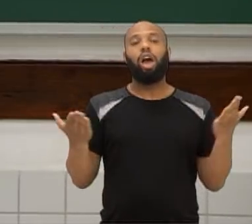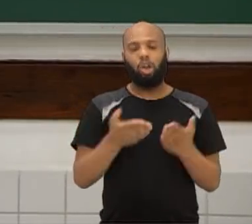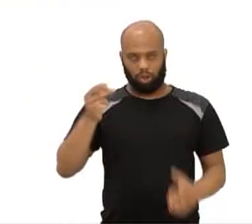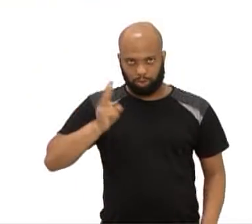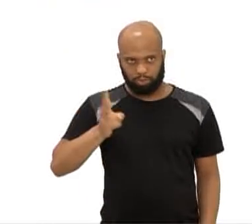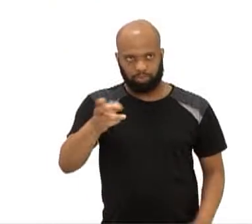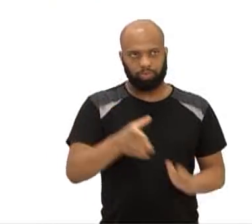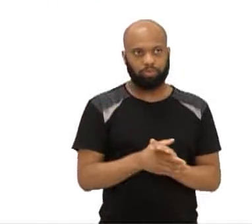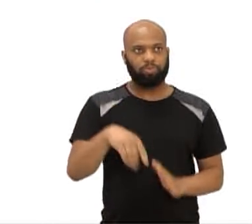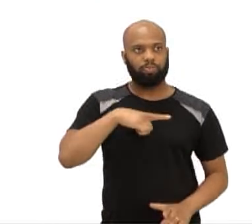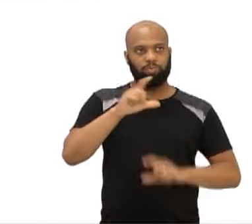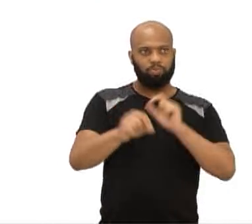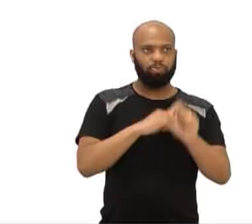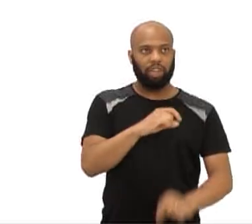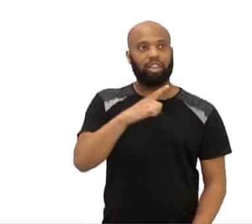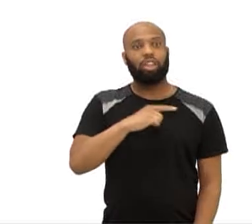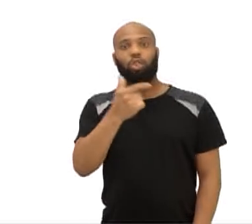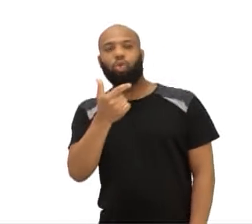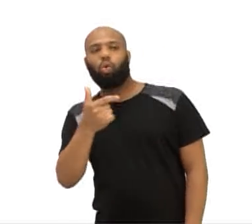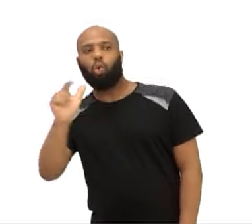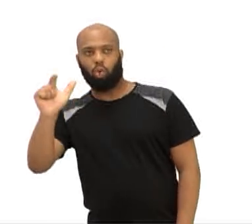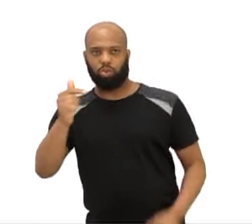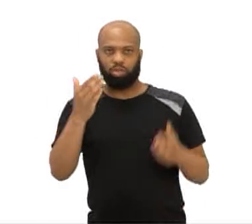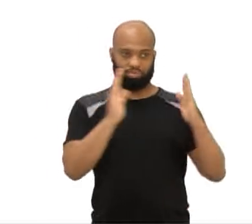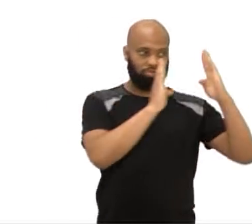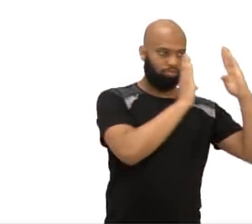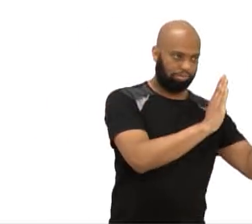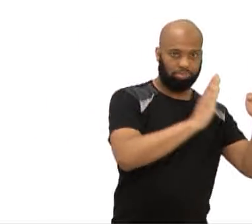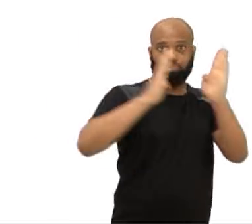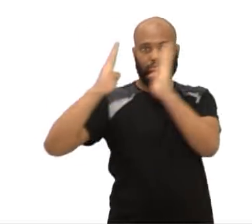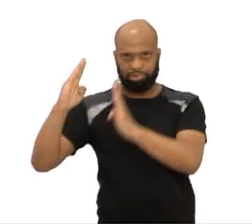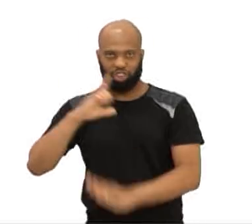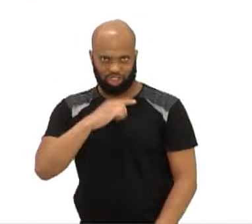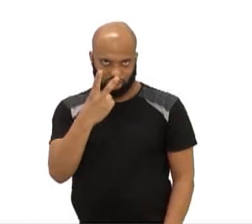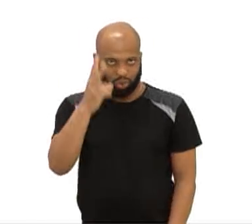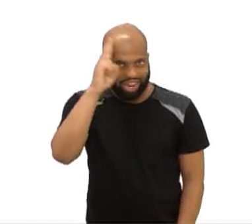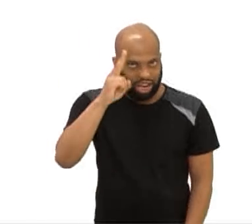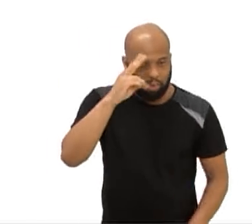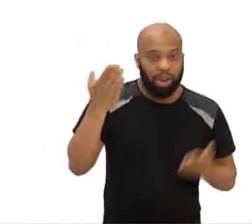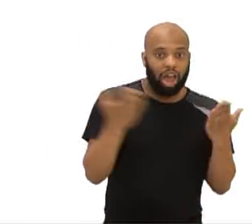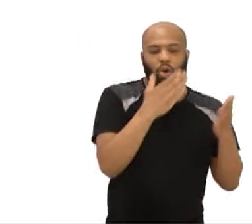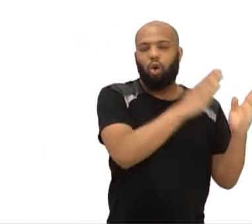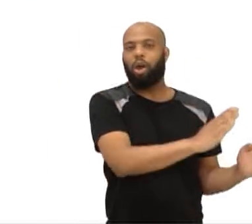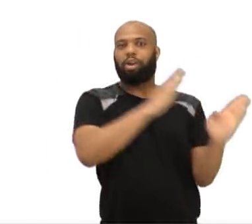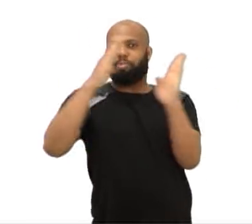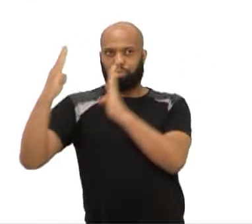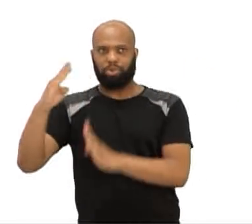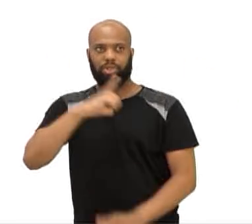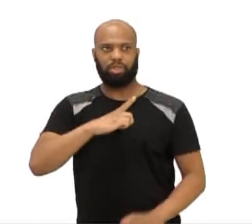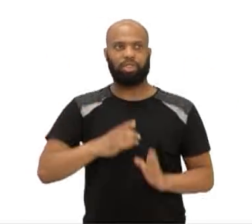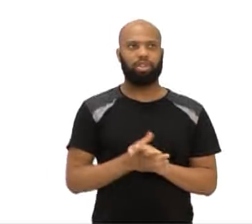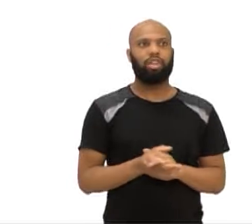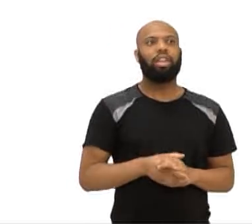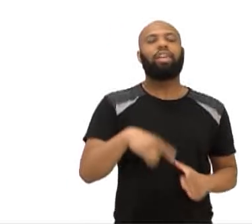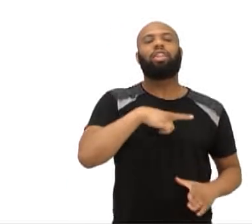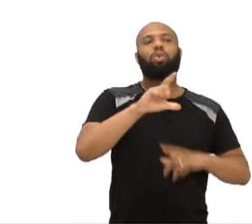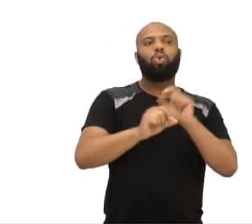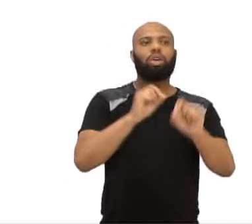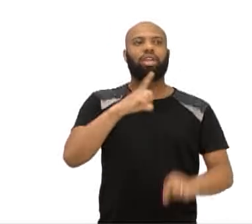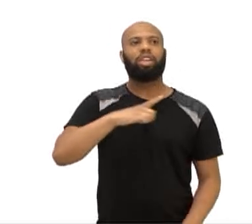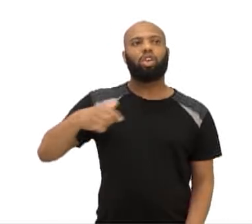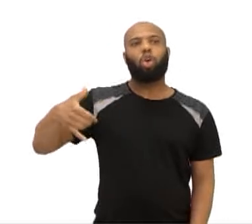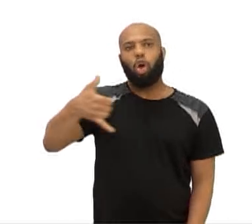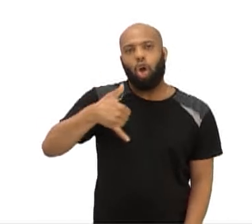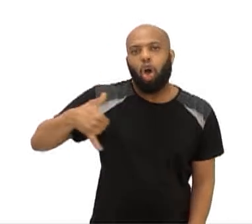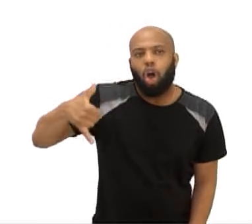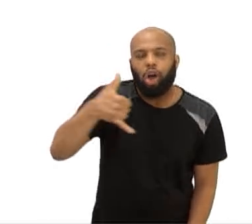gente continuar, eu trouxe o outro lado do panfleto. Lembram que ele era dividido em duas partes? Agora eu trouxe o outro lado. No outro eu tenho